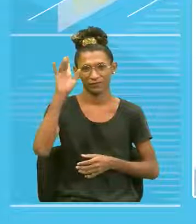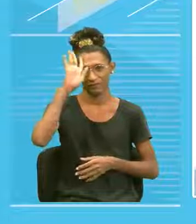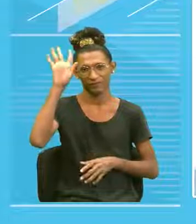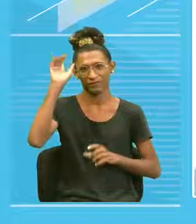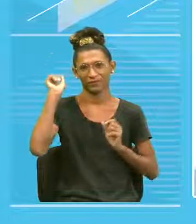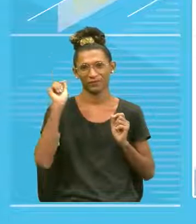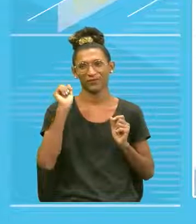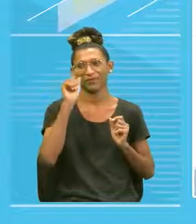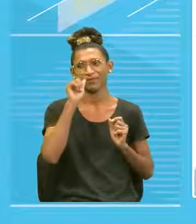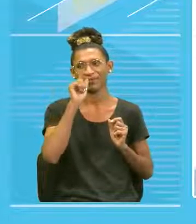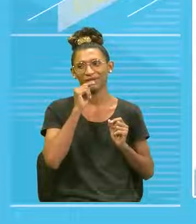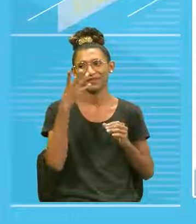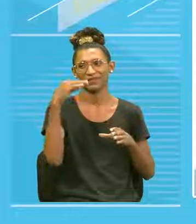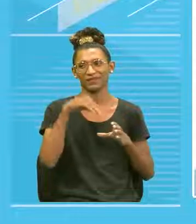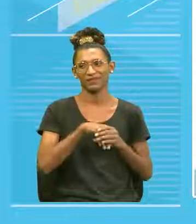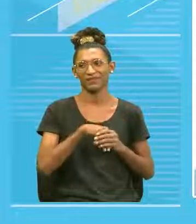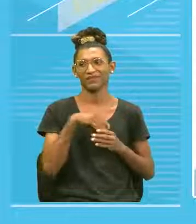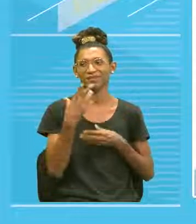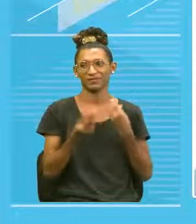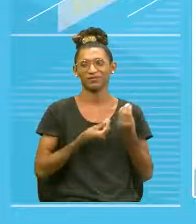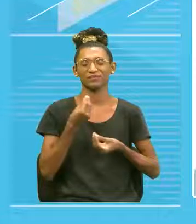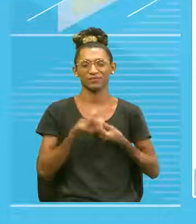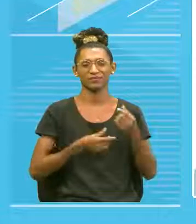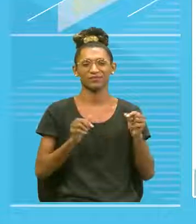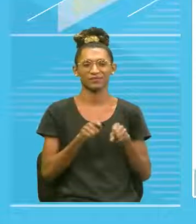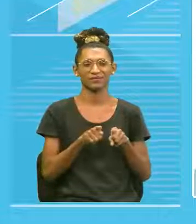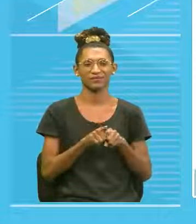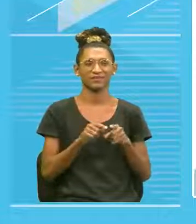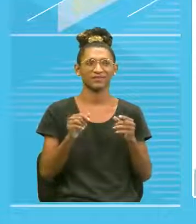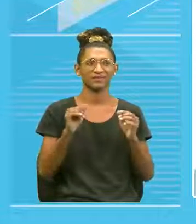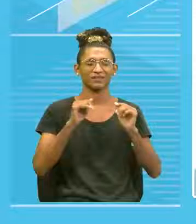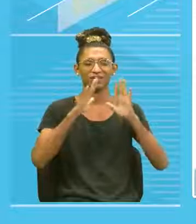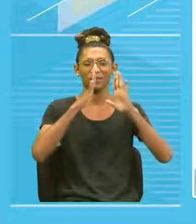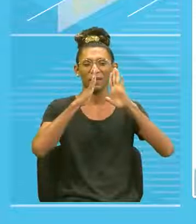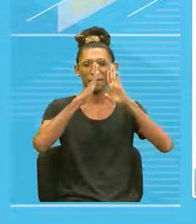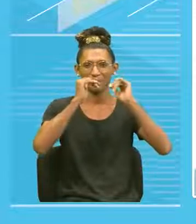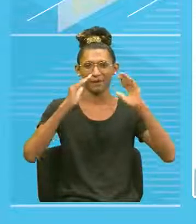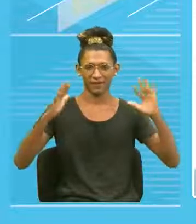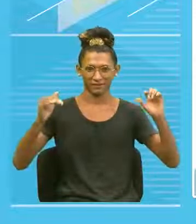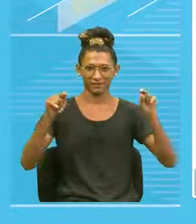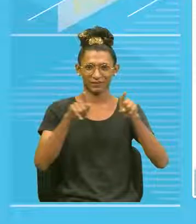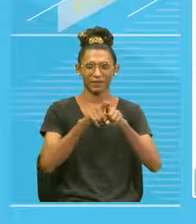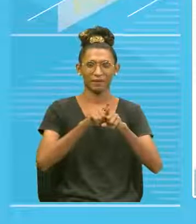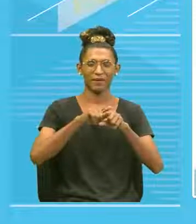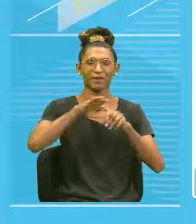o resto de vegetais Palhas folhas